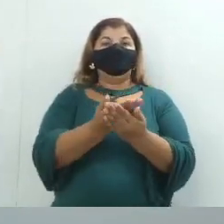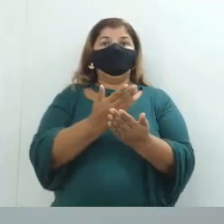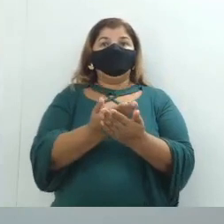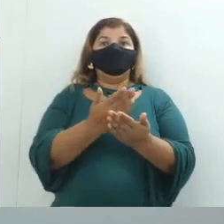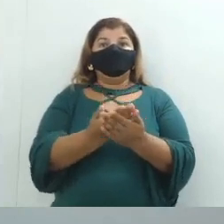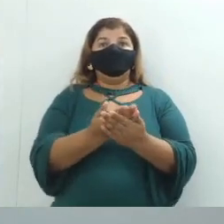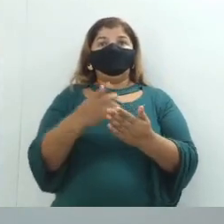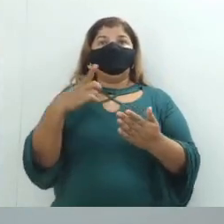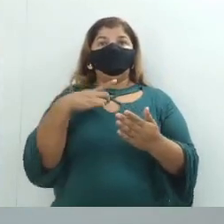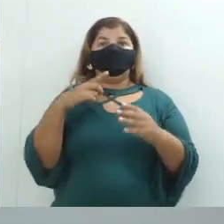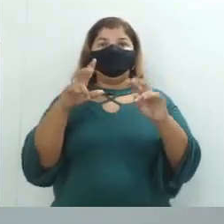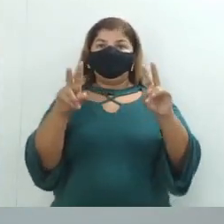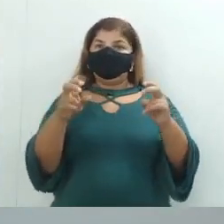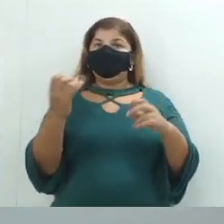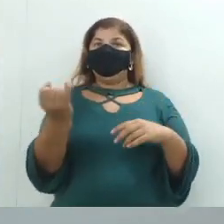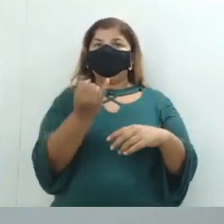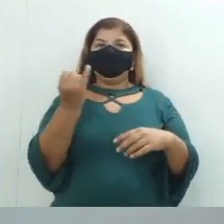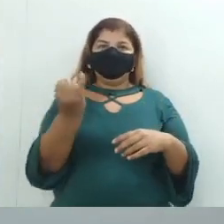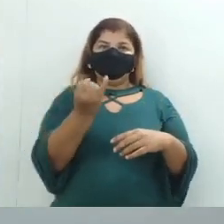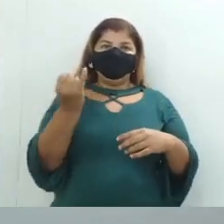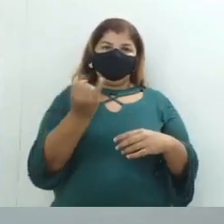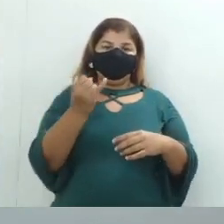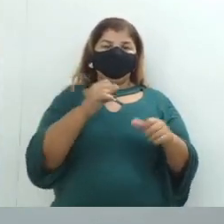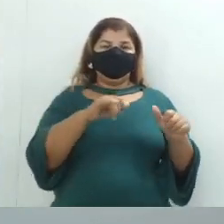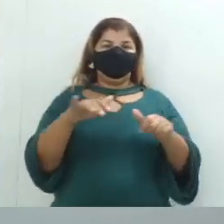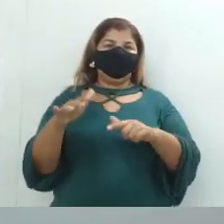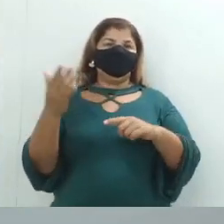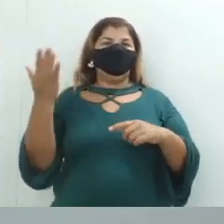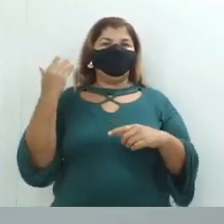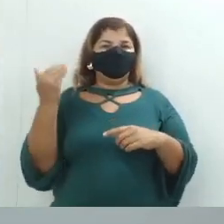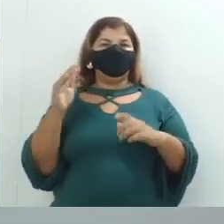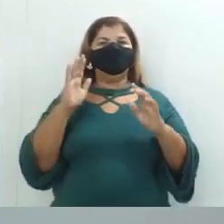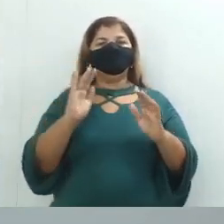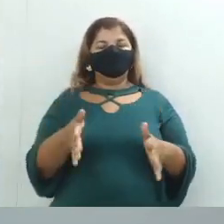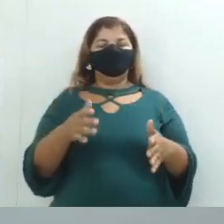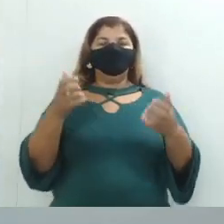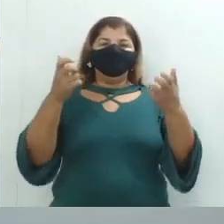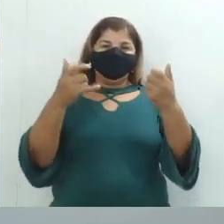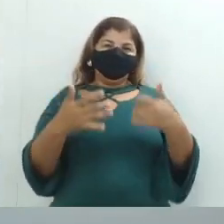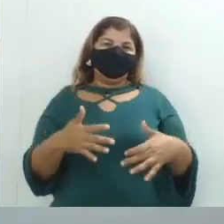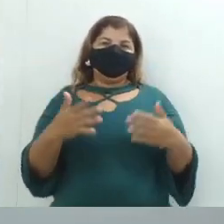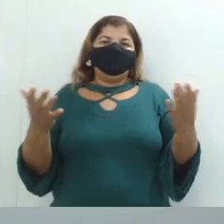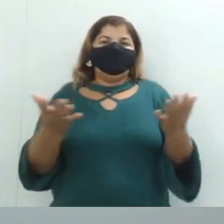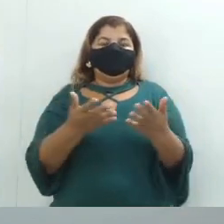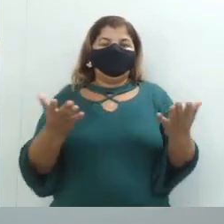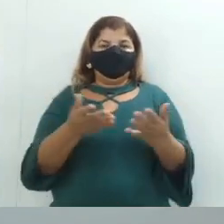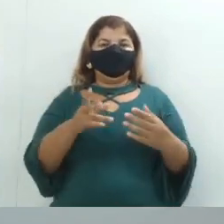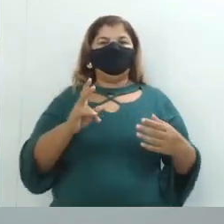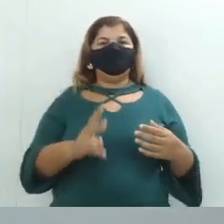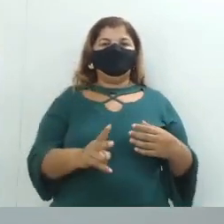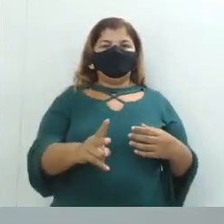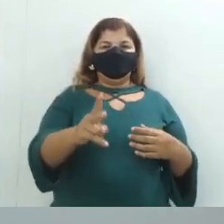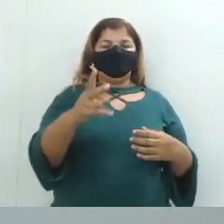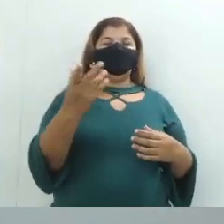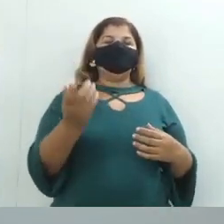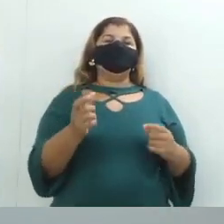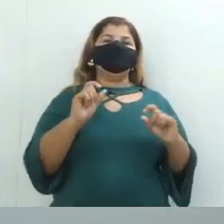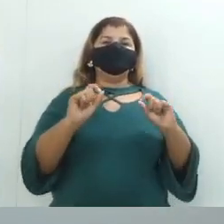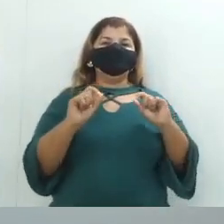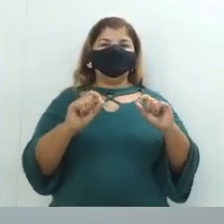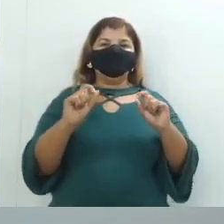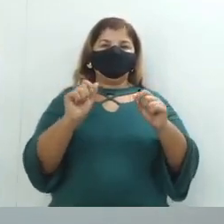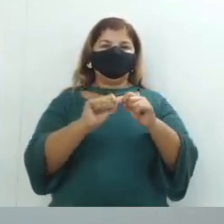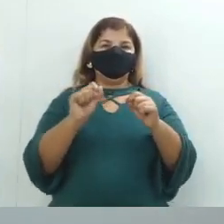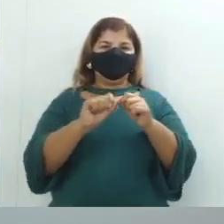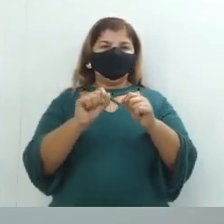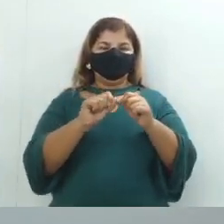gente está aqui num assunto bem interessante, né? Na semana passada a gente deu um arremate e agora a gente continua para fazermos